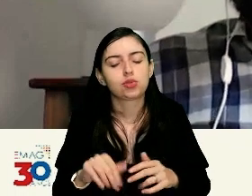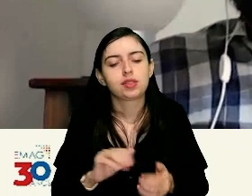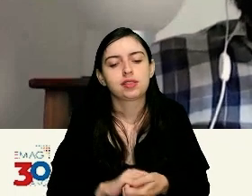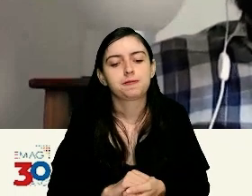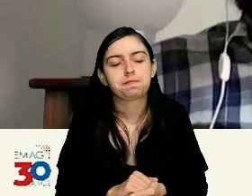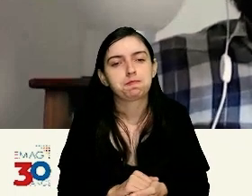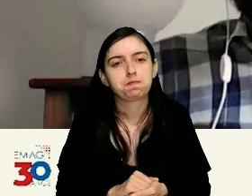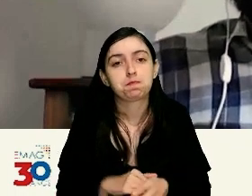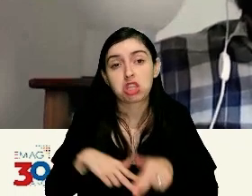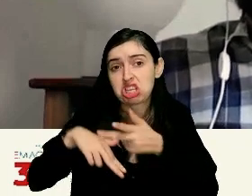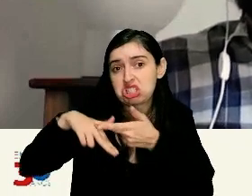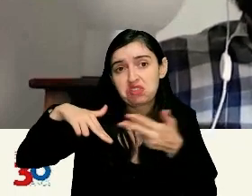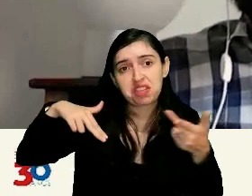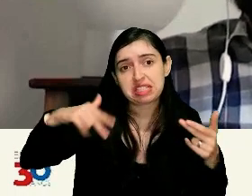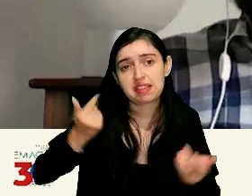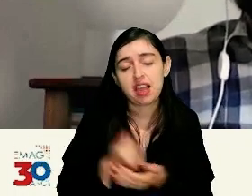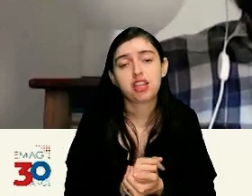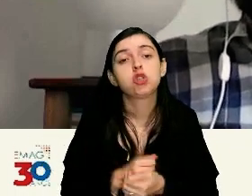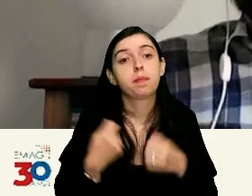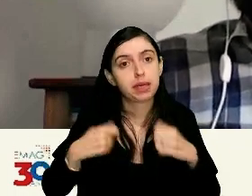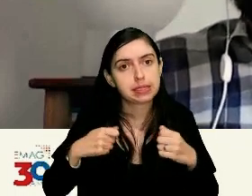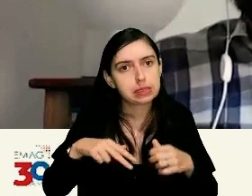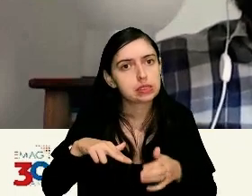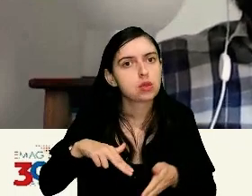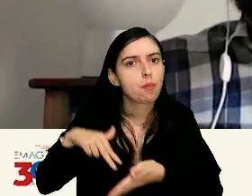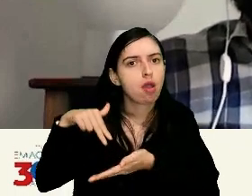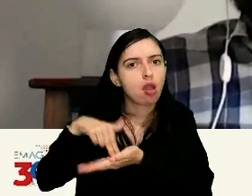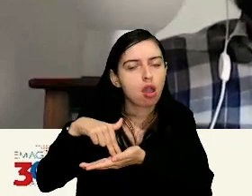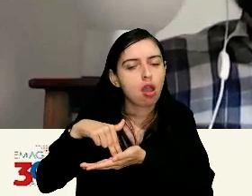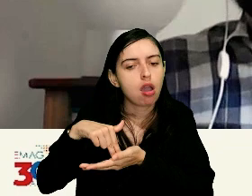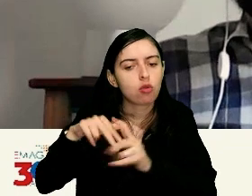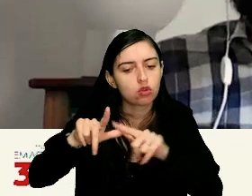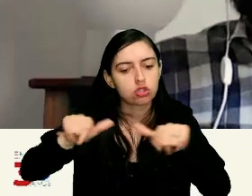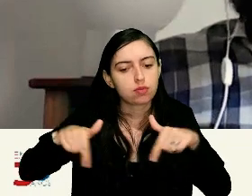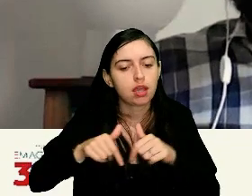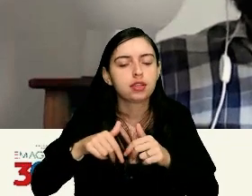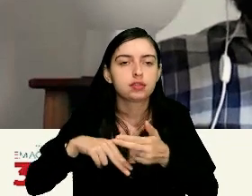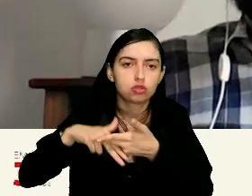né? Então eu preciso estar aonde? Eu preciso estar num ambiente de diversidade.